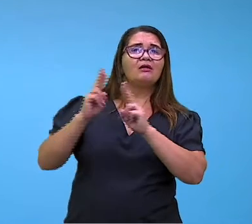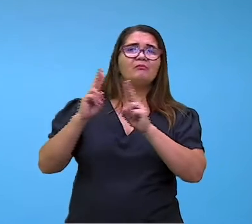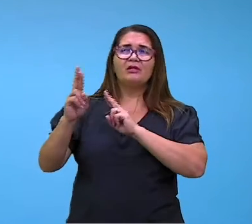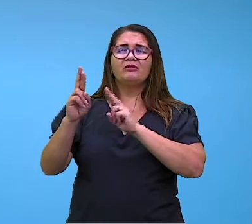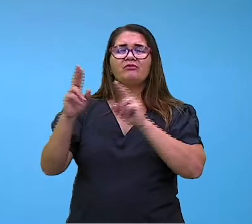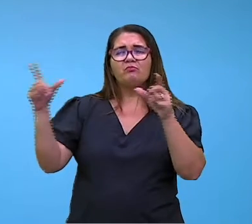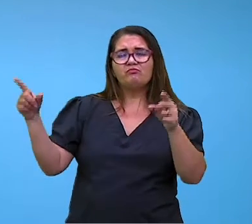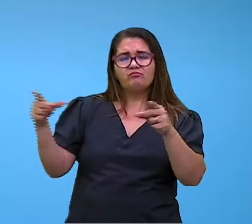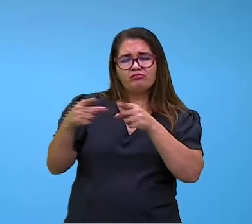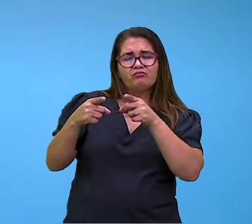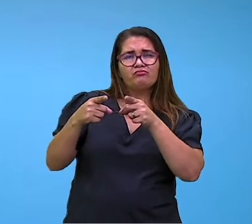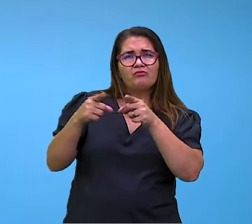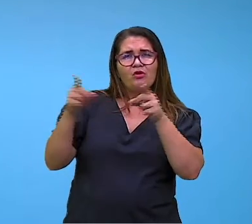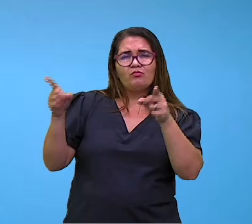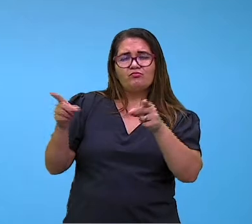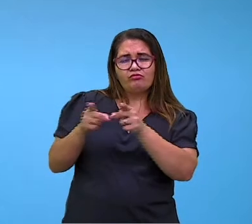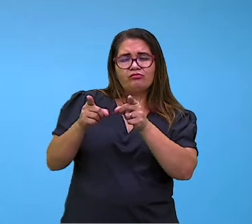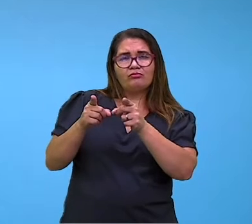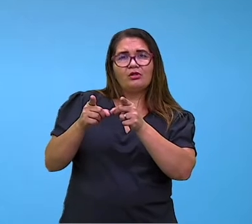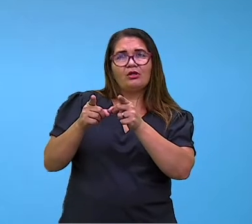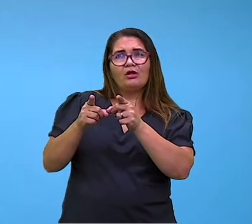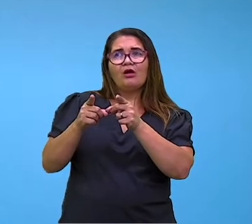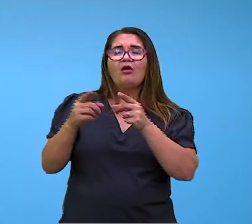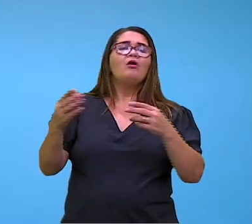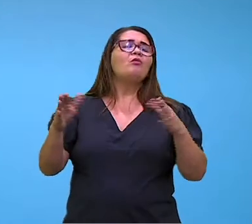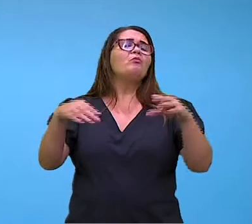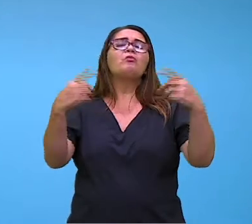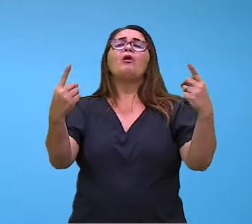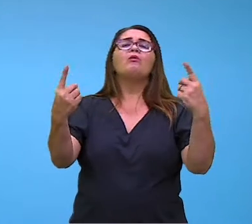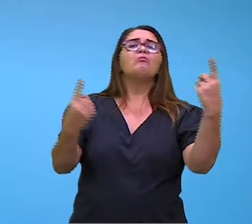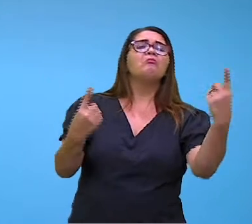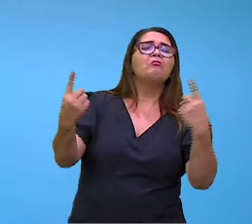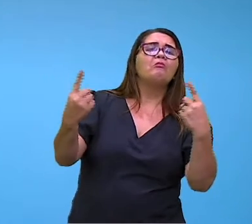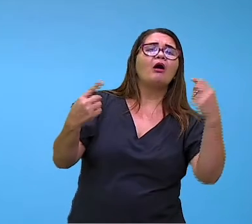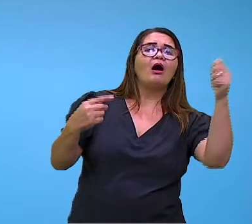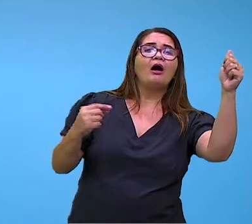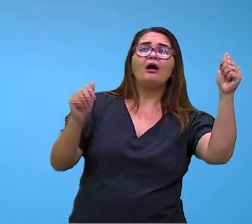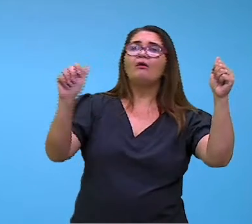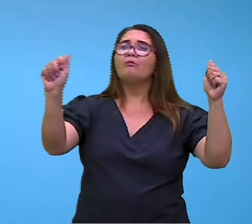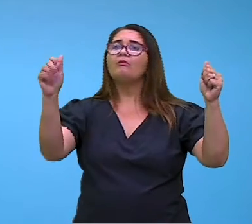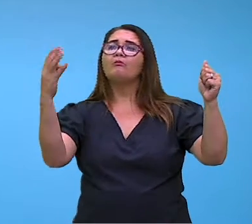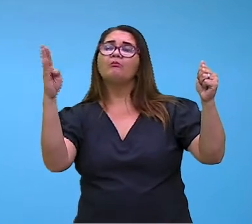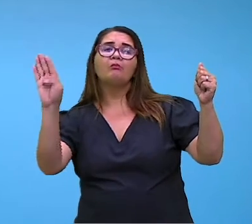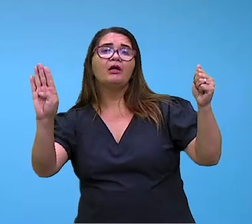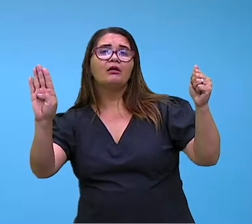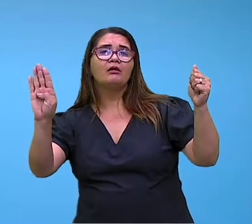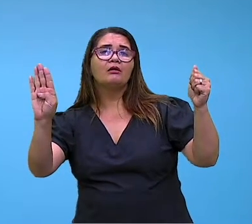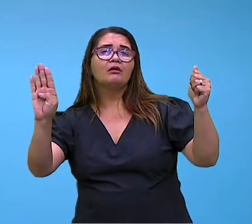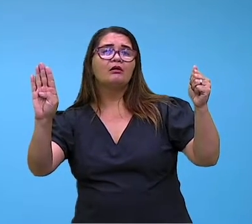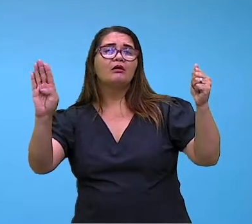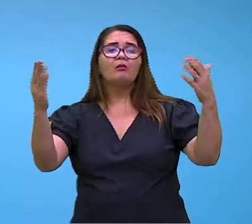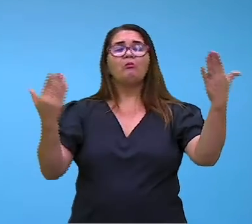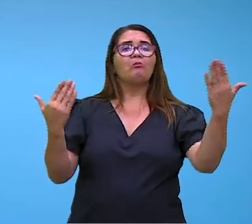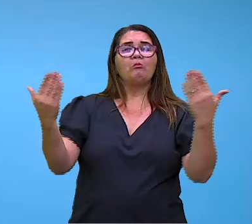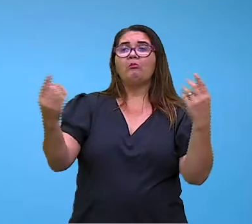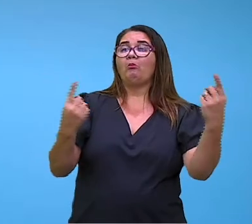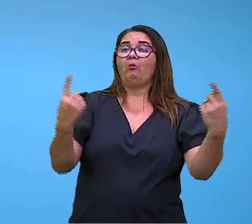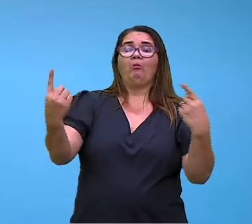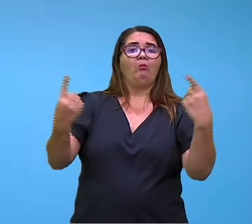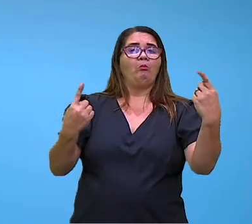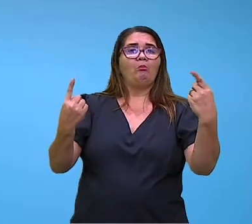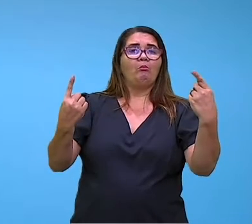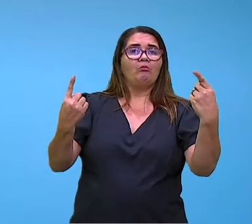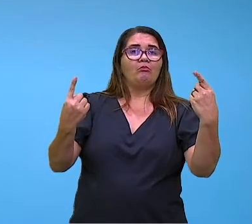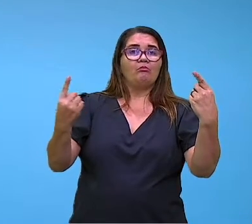curtinho. Qual seria esses dois? Se eles estão ali discutindo assim que, nossa, o que aconteceu